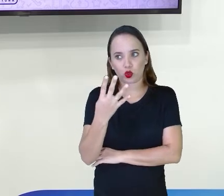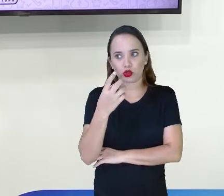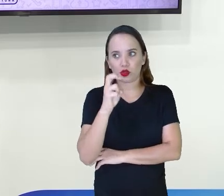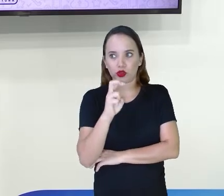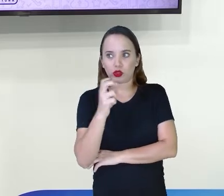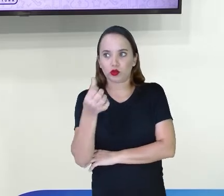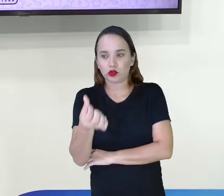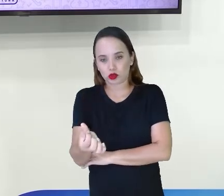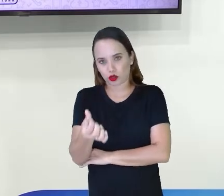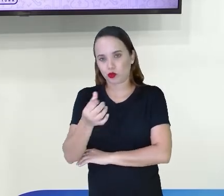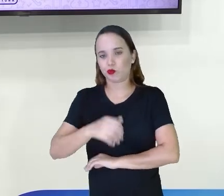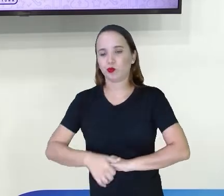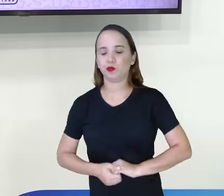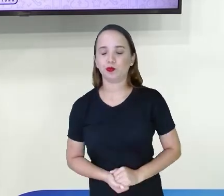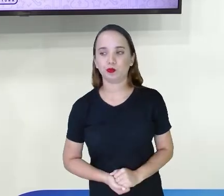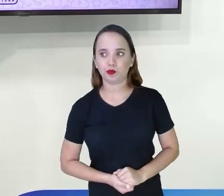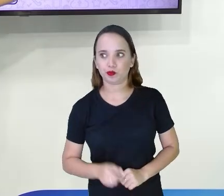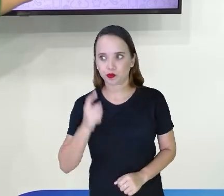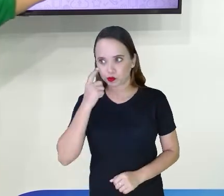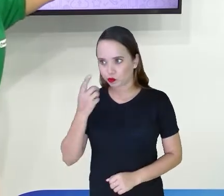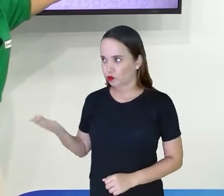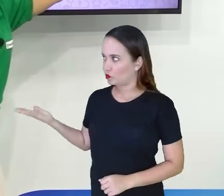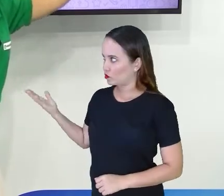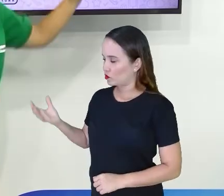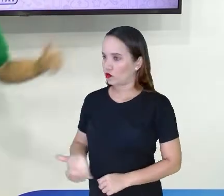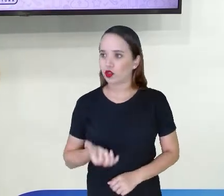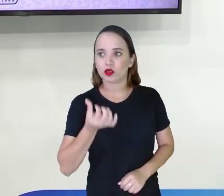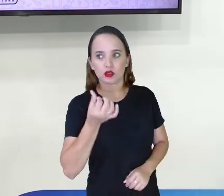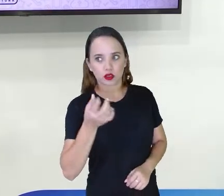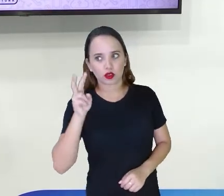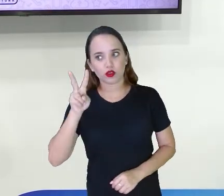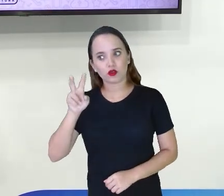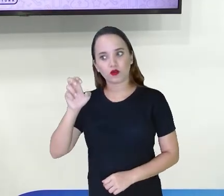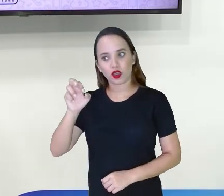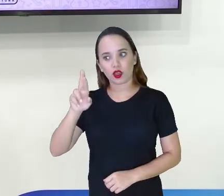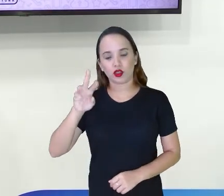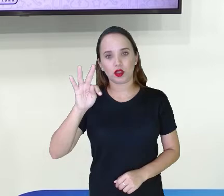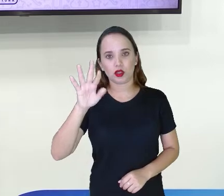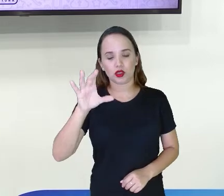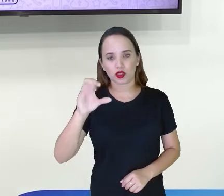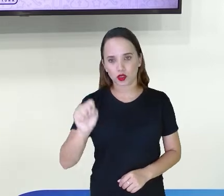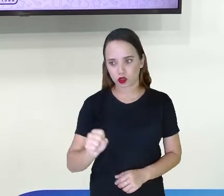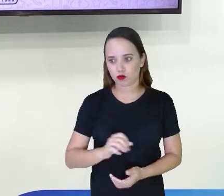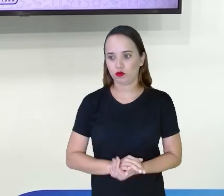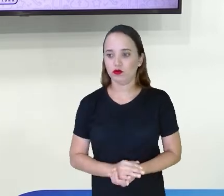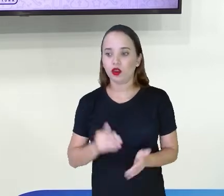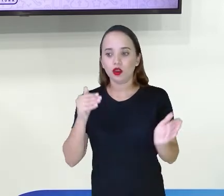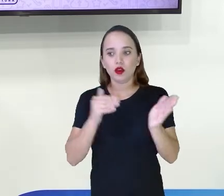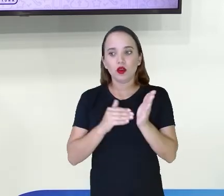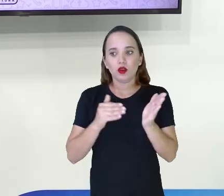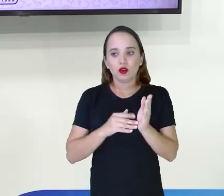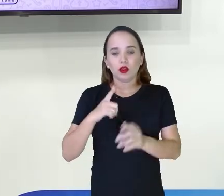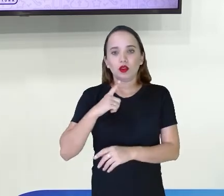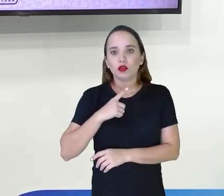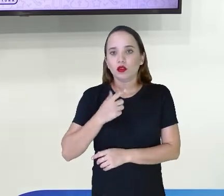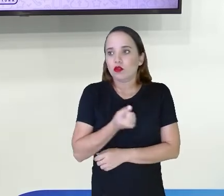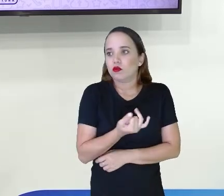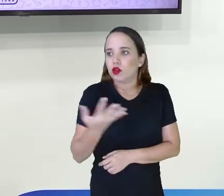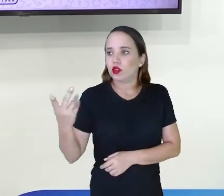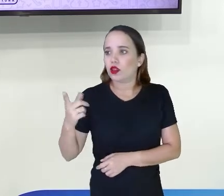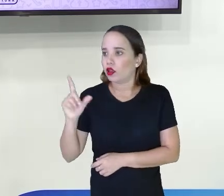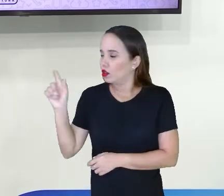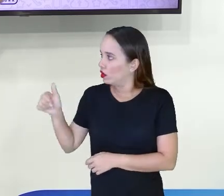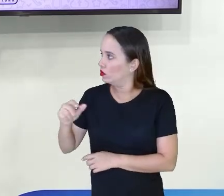4, 5, 6. 6 vértices. E por último, eu tenho a minha quantidade